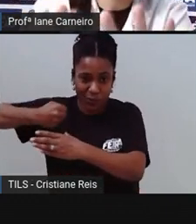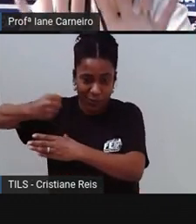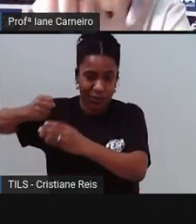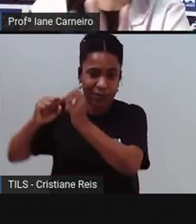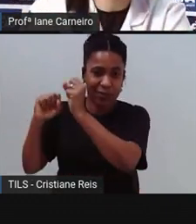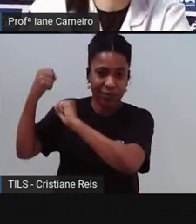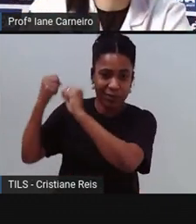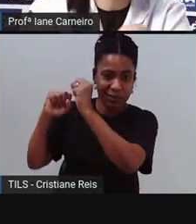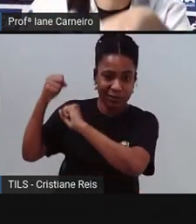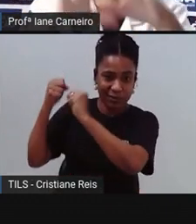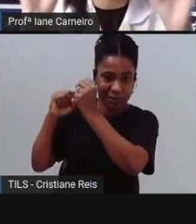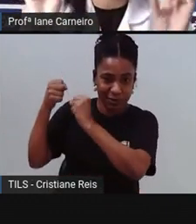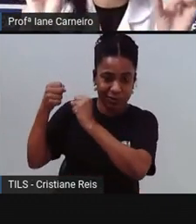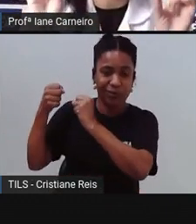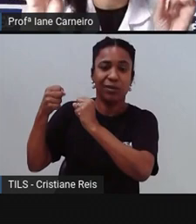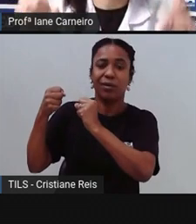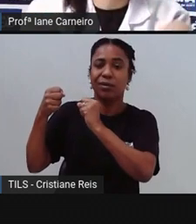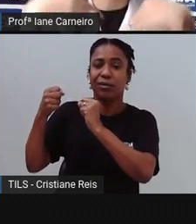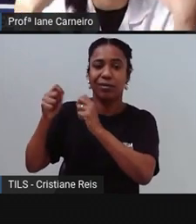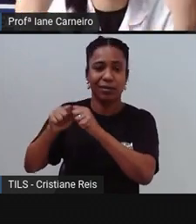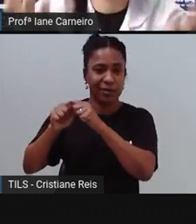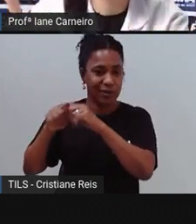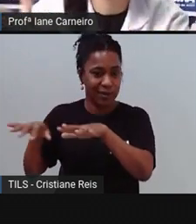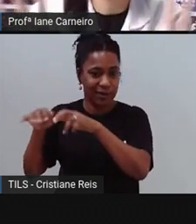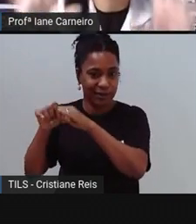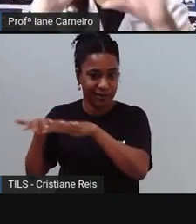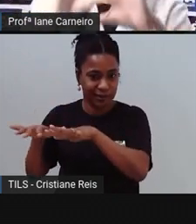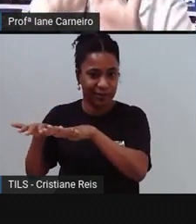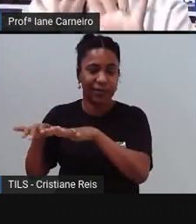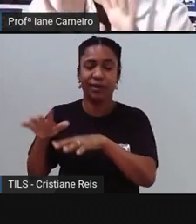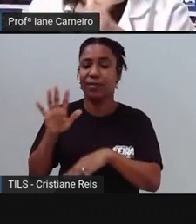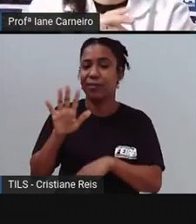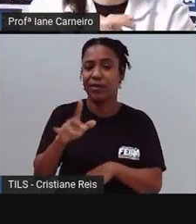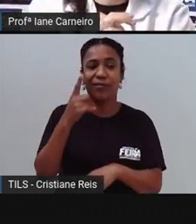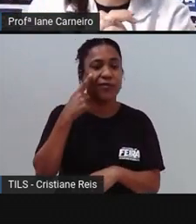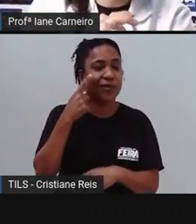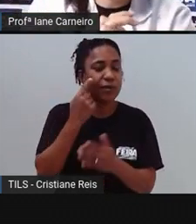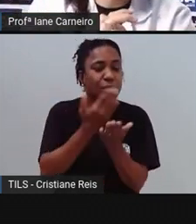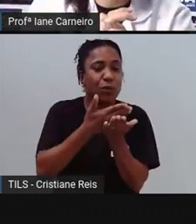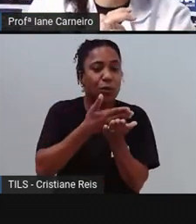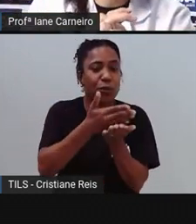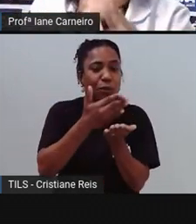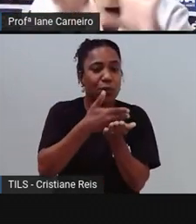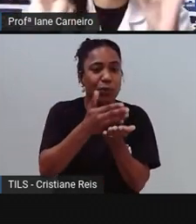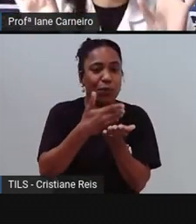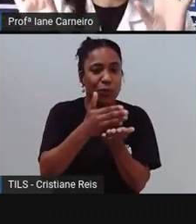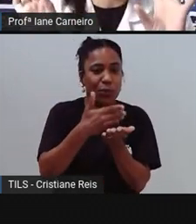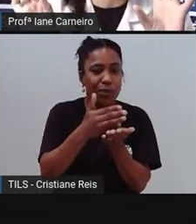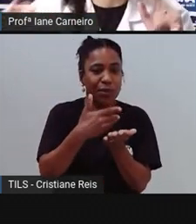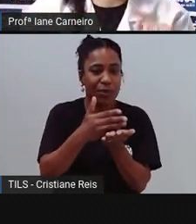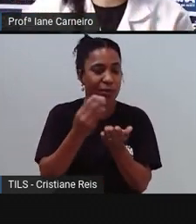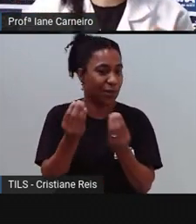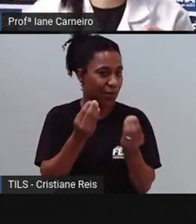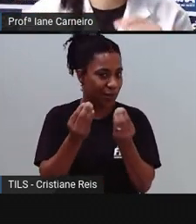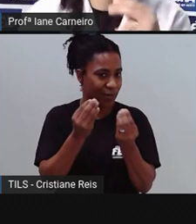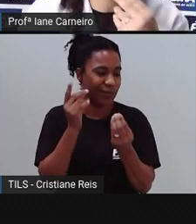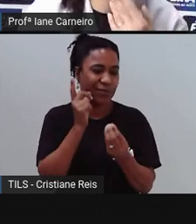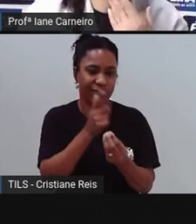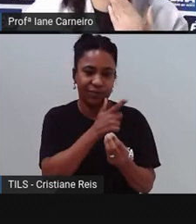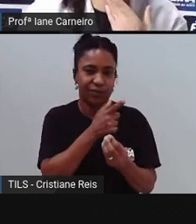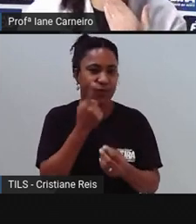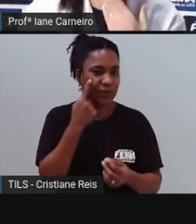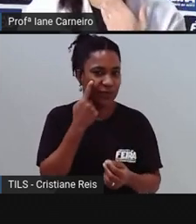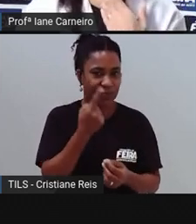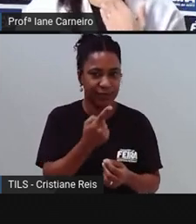vai ver só a quantidade de lixo, não, de resíduo, né? Que vai sobrar desse lanchinho aí. Então, aqui,